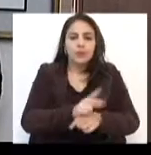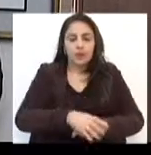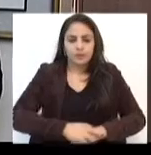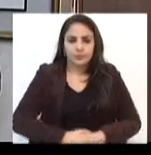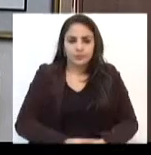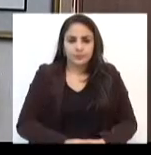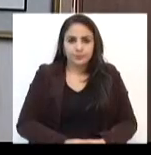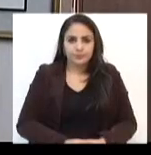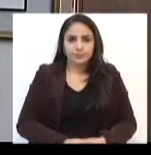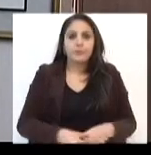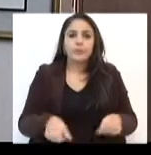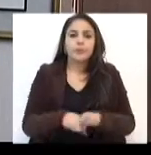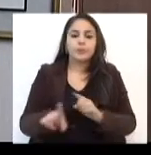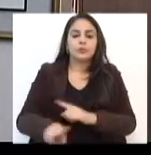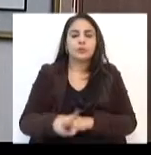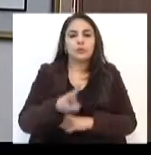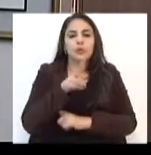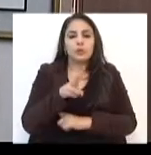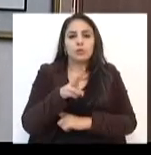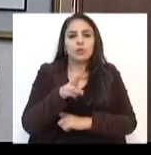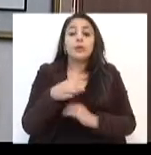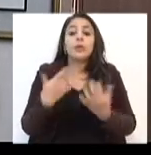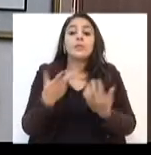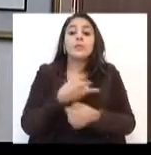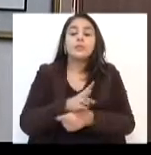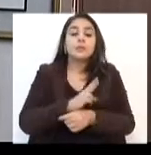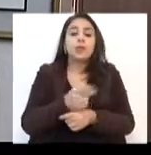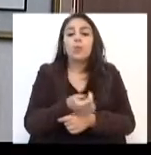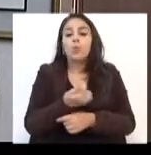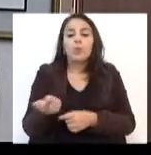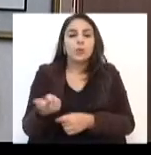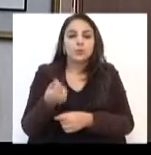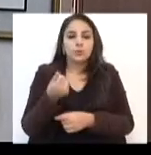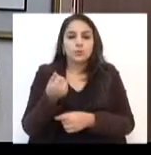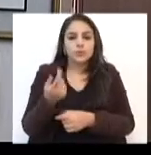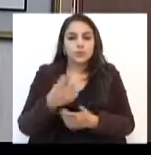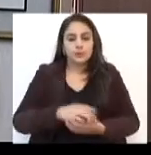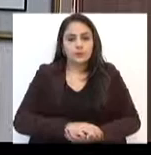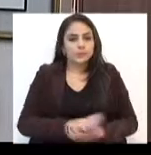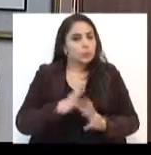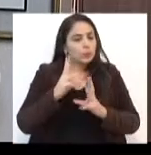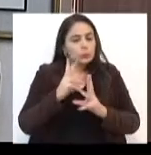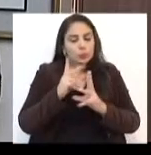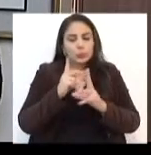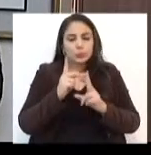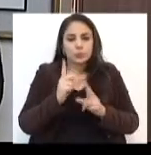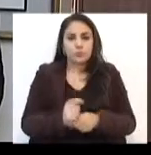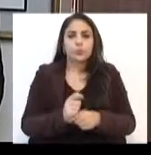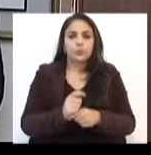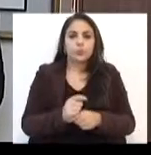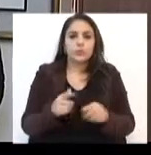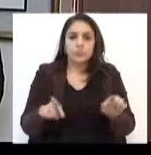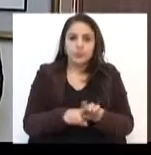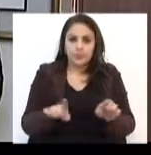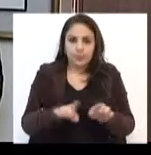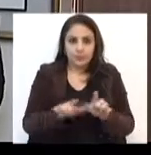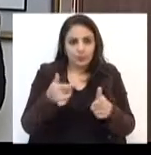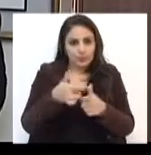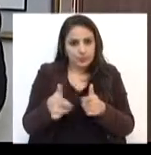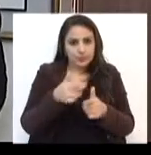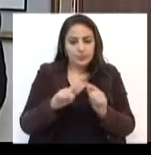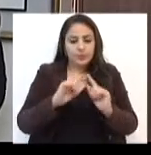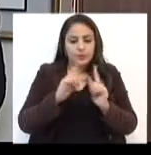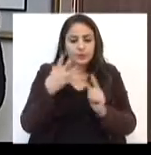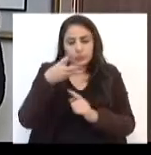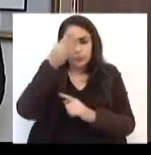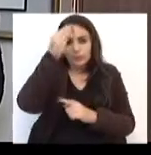fiscalizar? E o valor da tarifa, quem é que vai fiscalizar? Quanto vai custar a corrida? Tudo isso implica. E aí nós